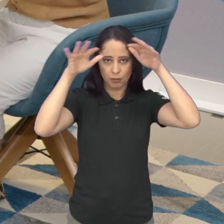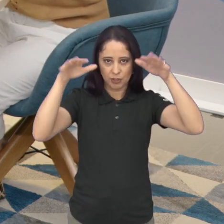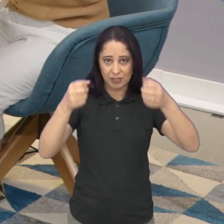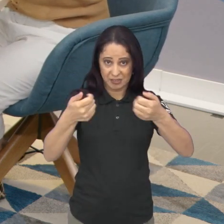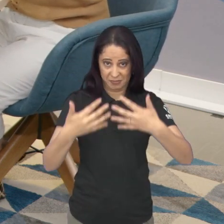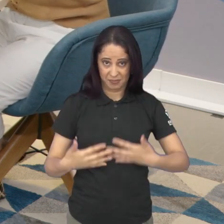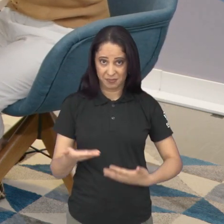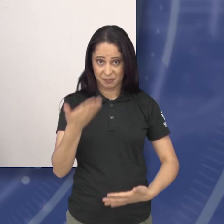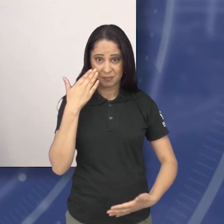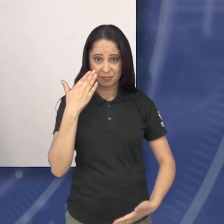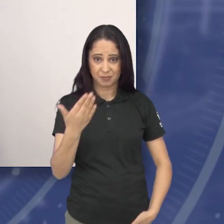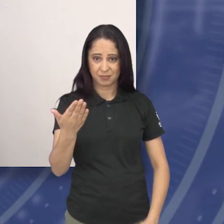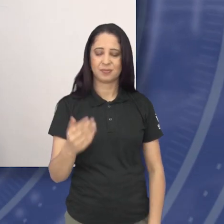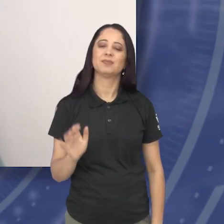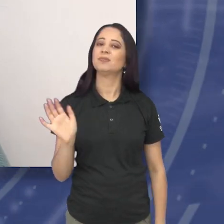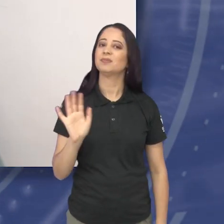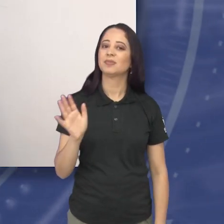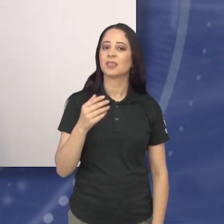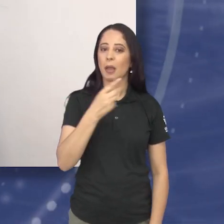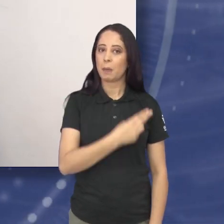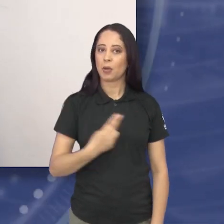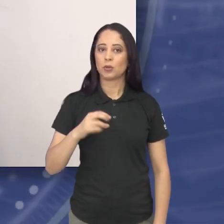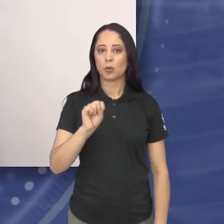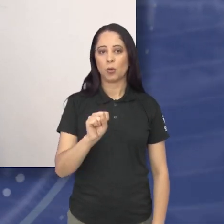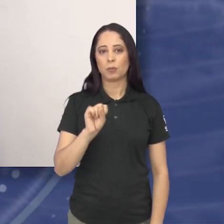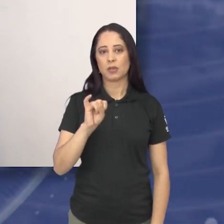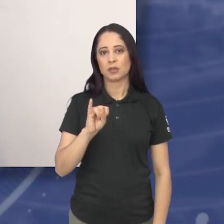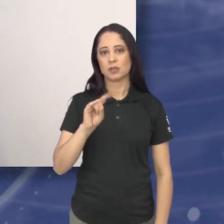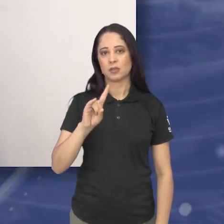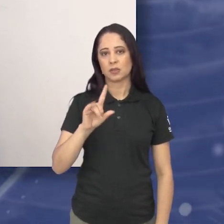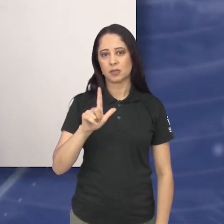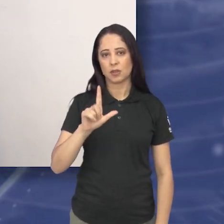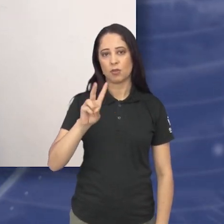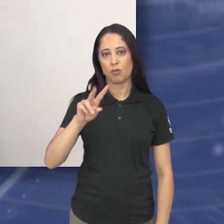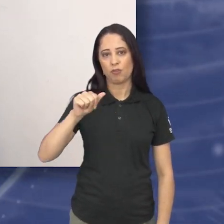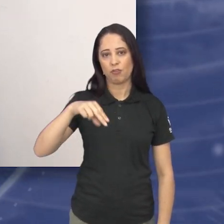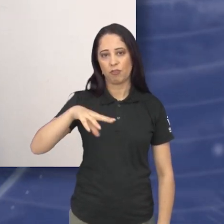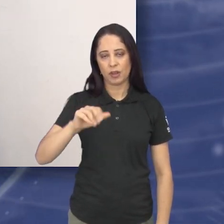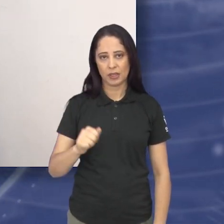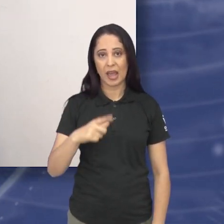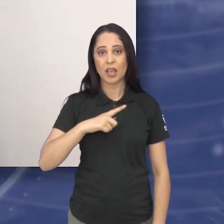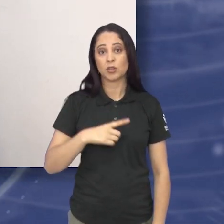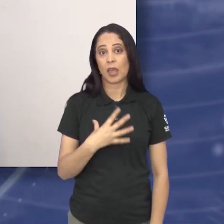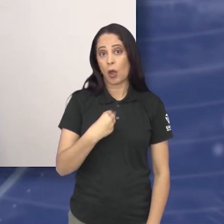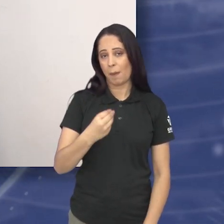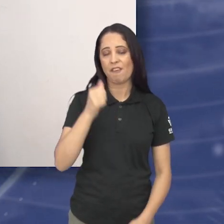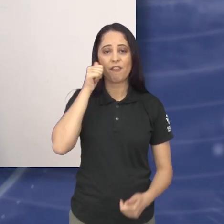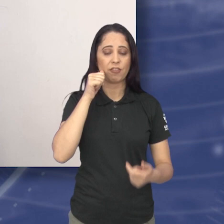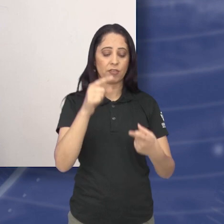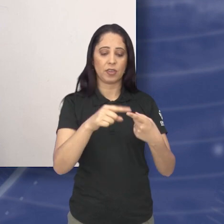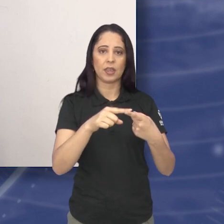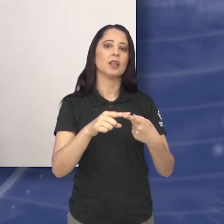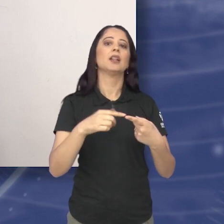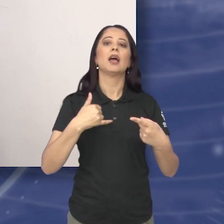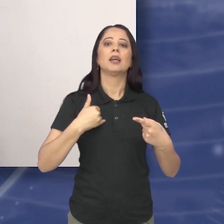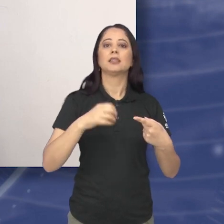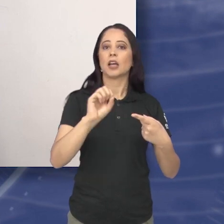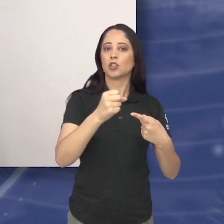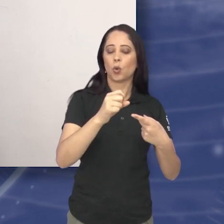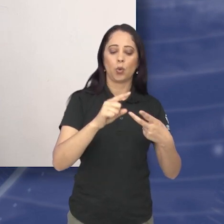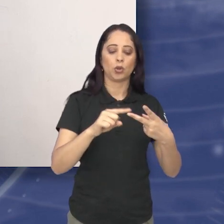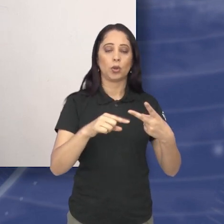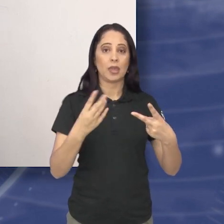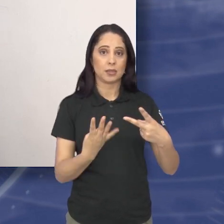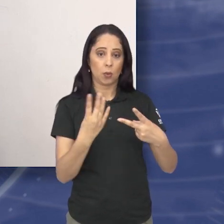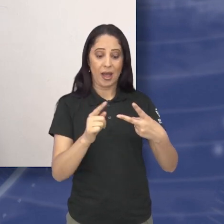gente. Olá, me chamo Silvana, eu sou a mãe da Jennifer, de 8 anos, e do Jonathan, de 4 anos,